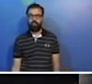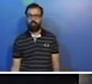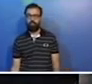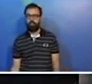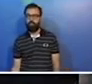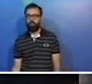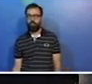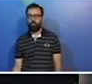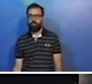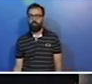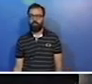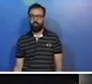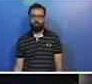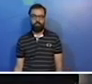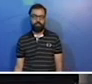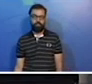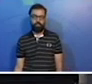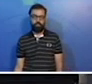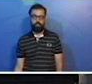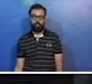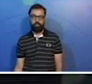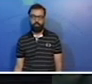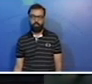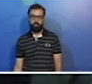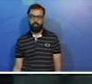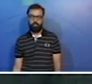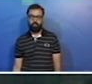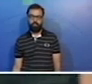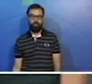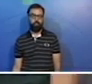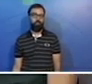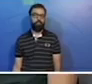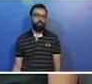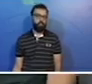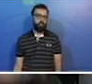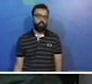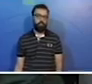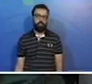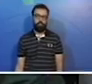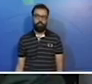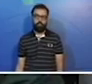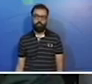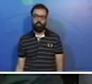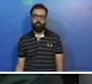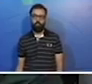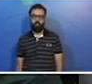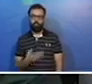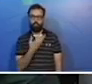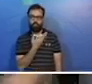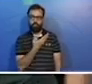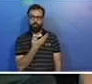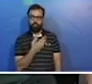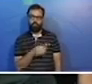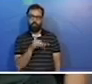Está aqui o nosso esquema, tá? E nós vamos de acordo com o primeiro. Eles já deram um exemplo. A cadeia alimentar 1,